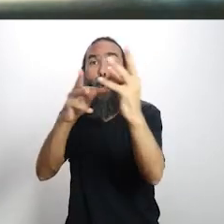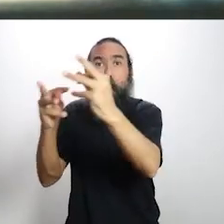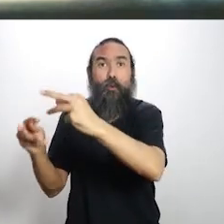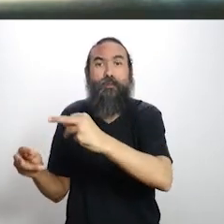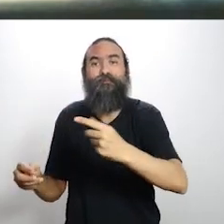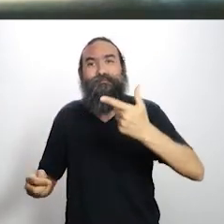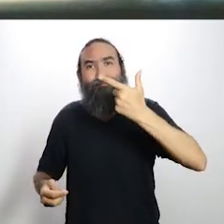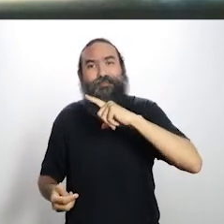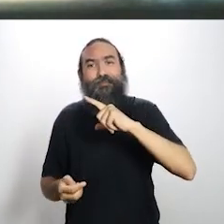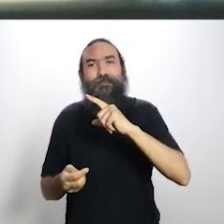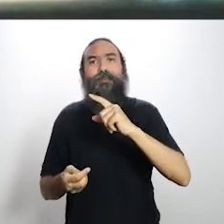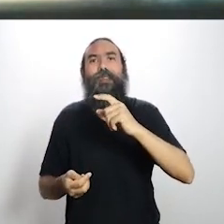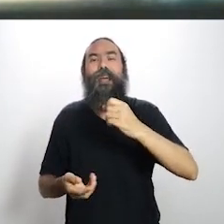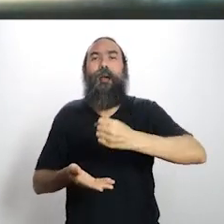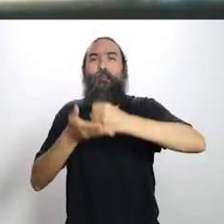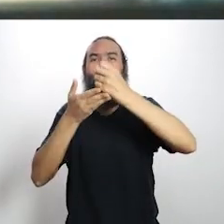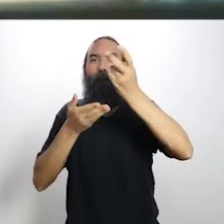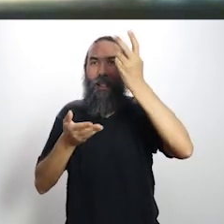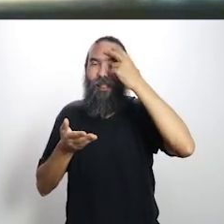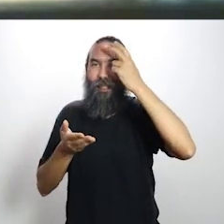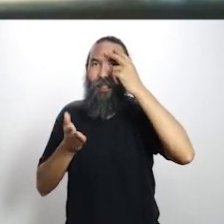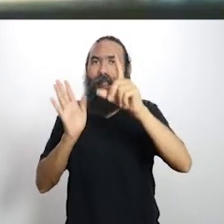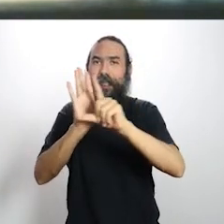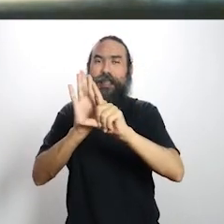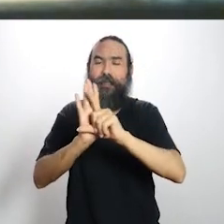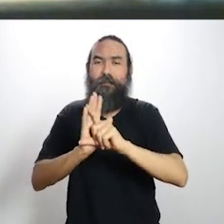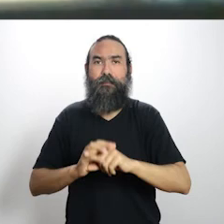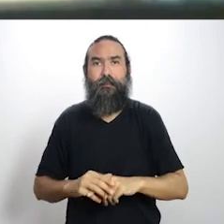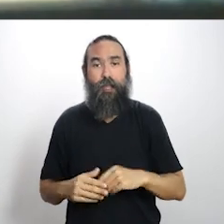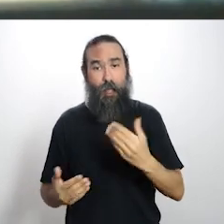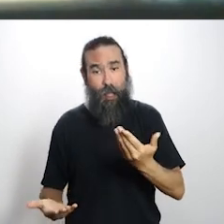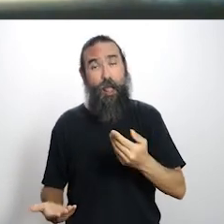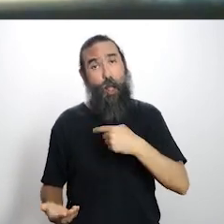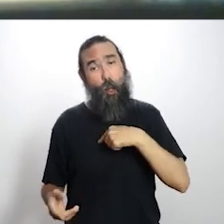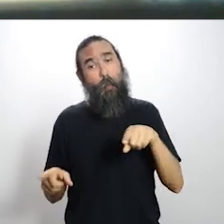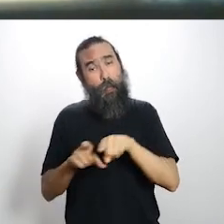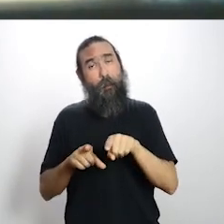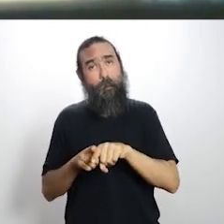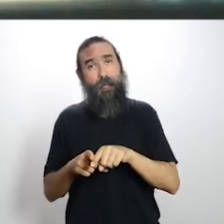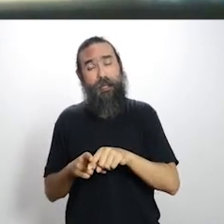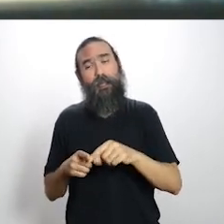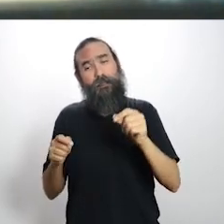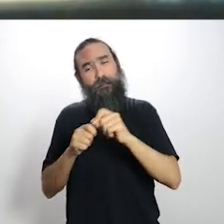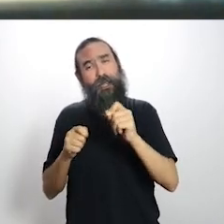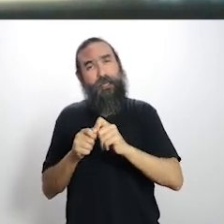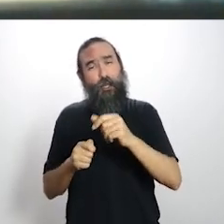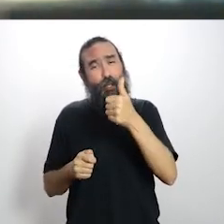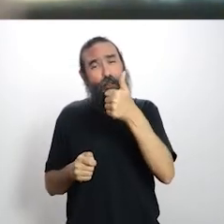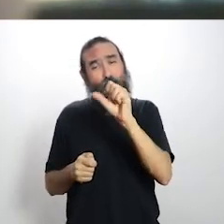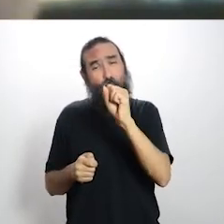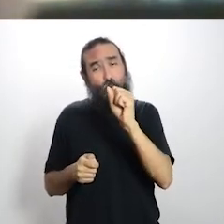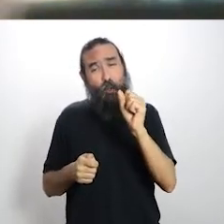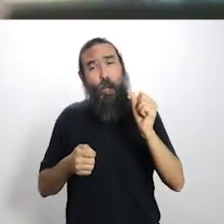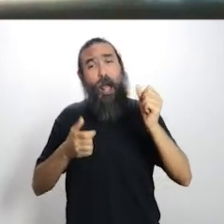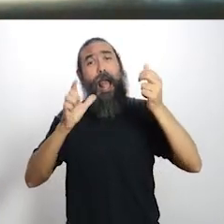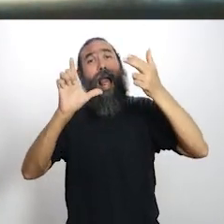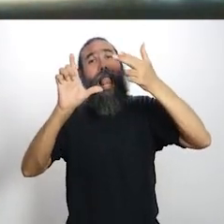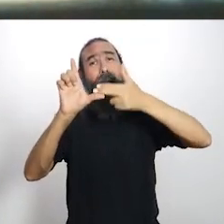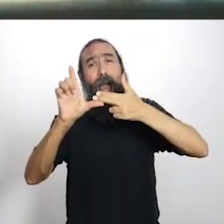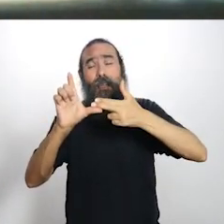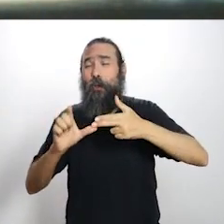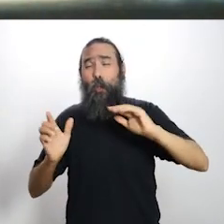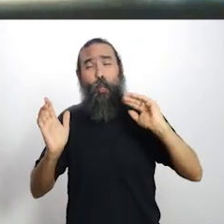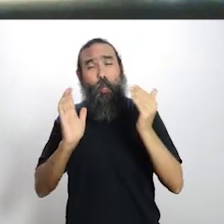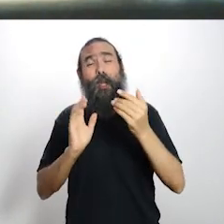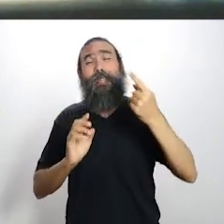conselhos de estado e com gestores públicos tenho pedido as questões que nós não conseguimos resolver notas técnicas para a comissão